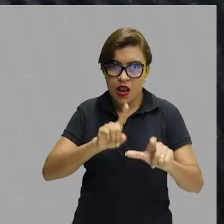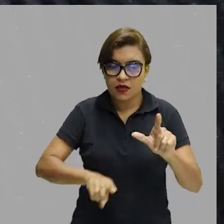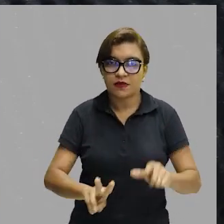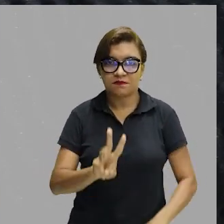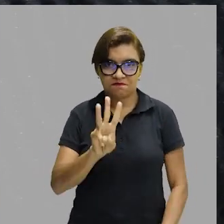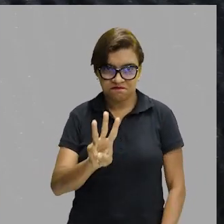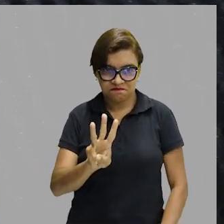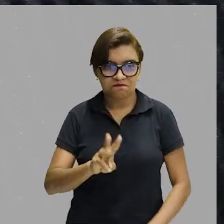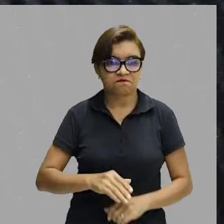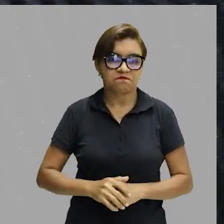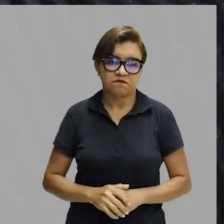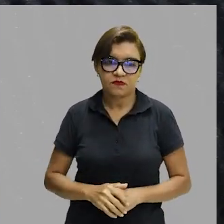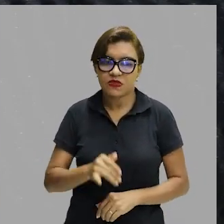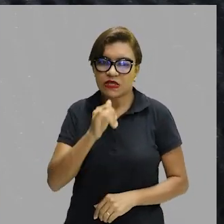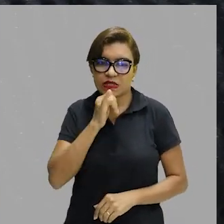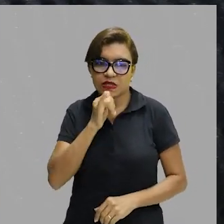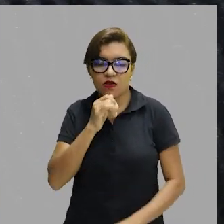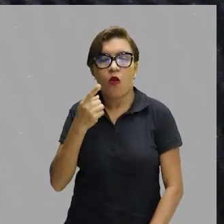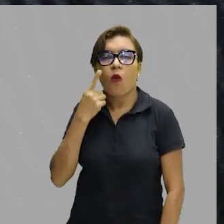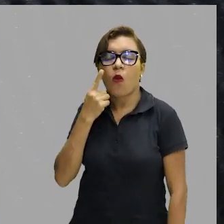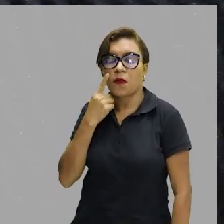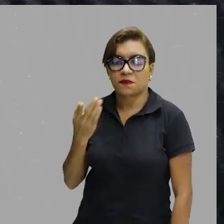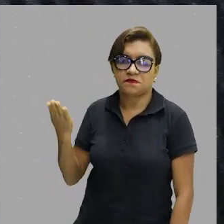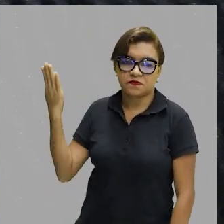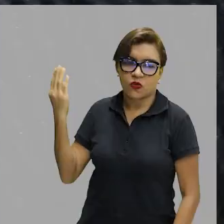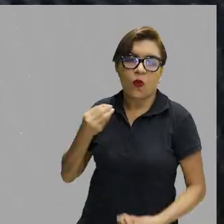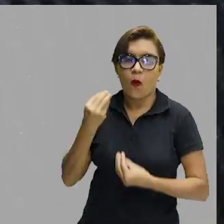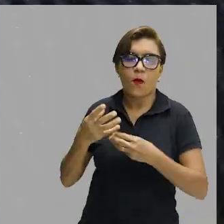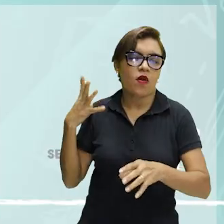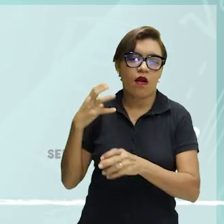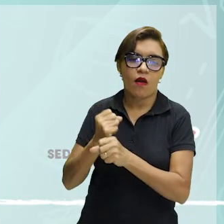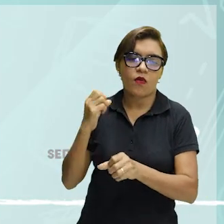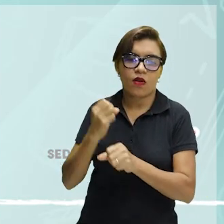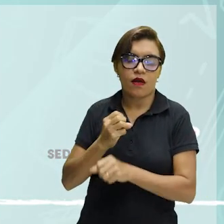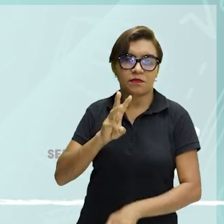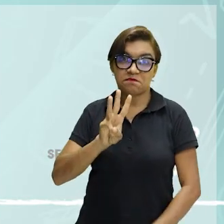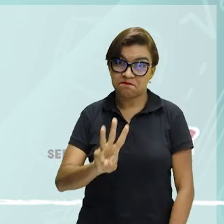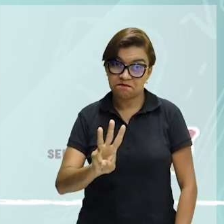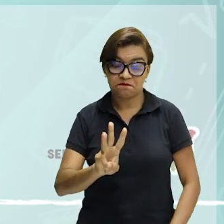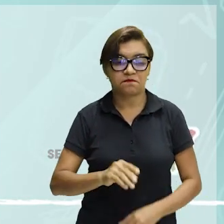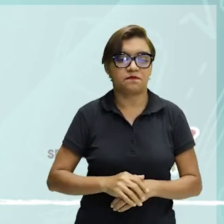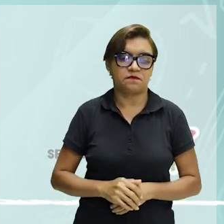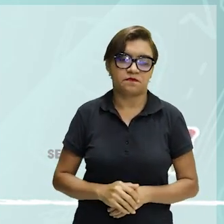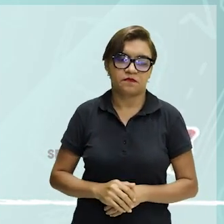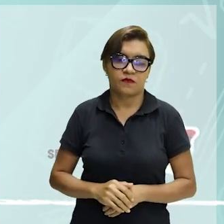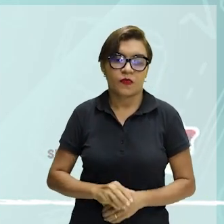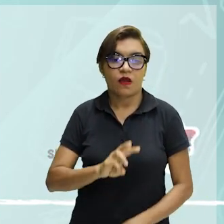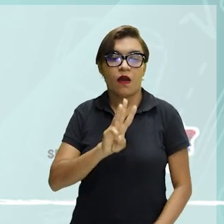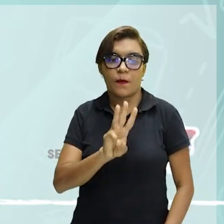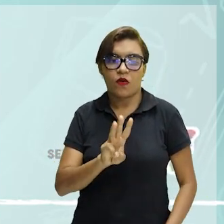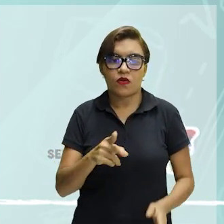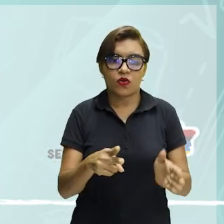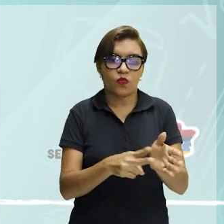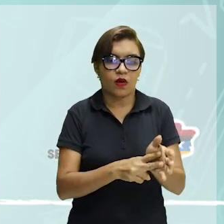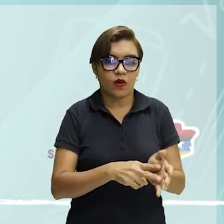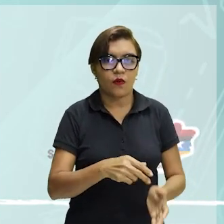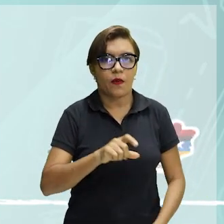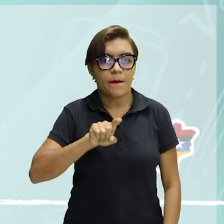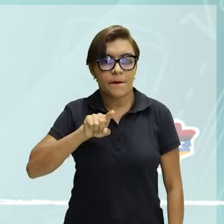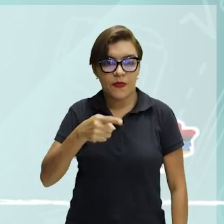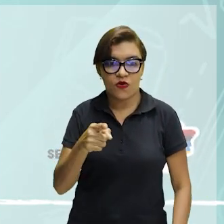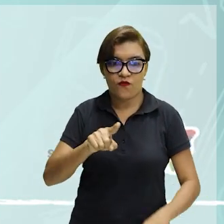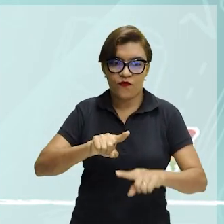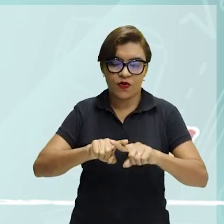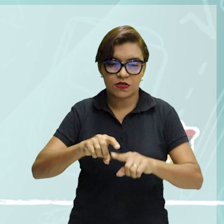nós temos a seguinte expressão. Como calcular a molalidade? Então, a molalidade vai ser igual a 1000